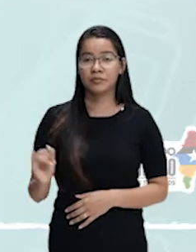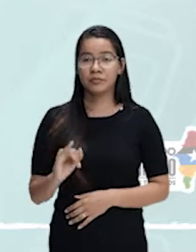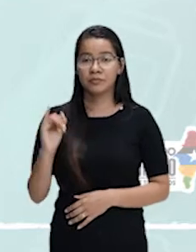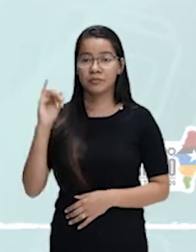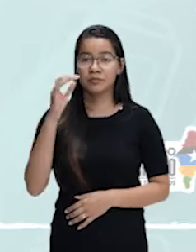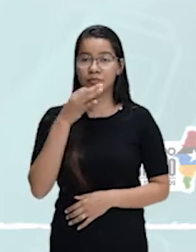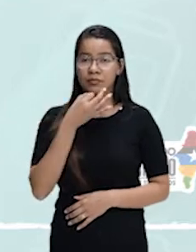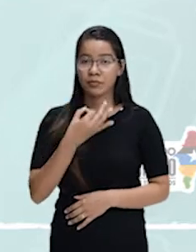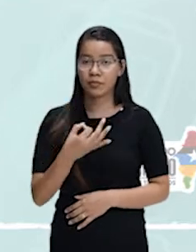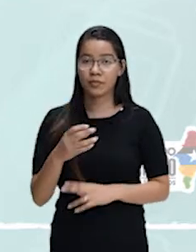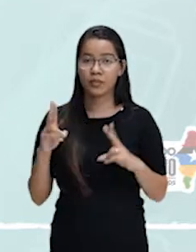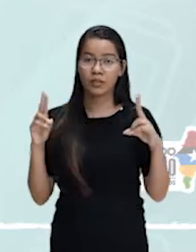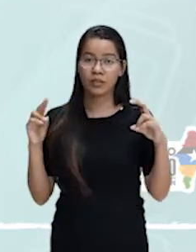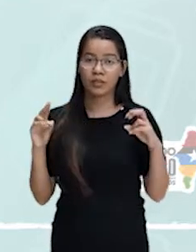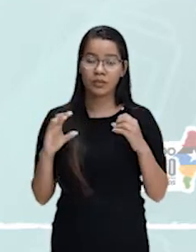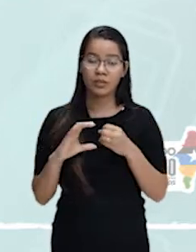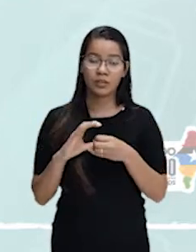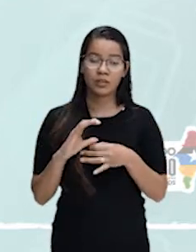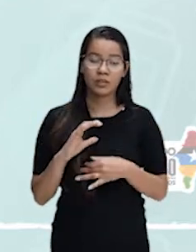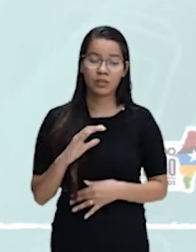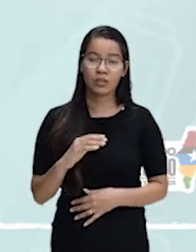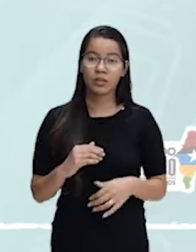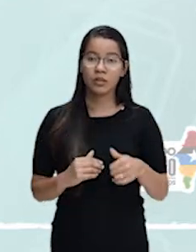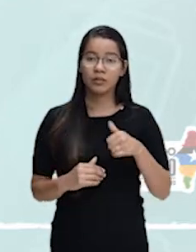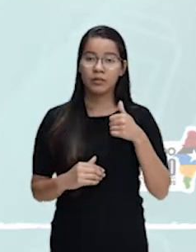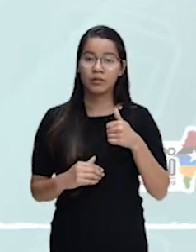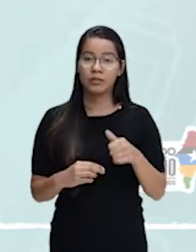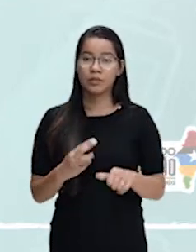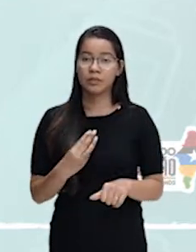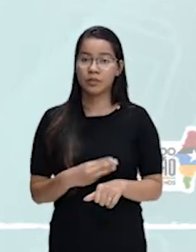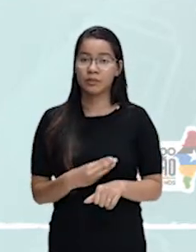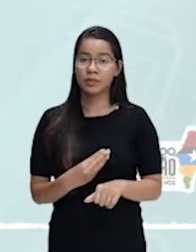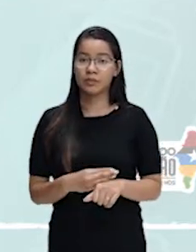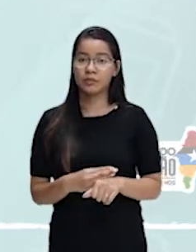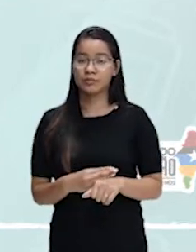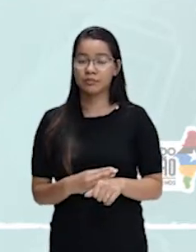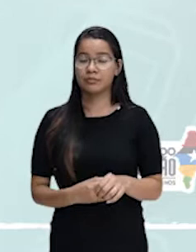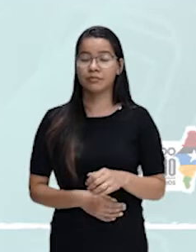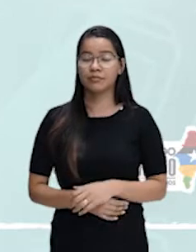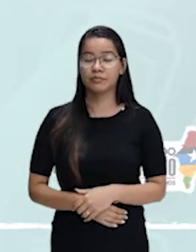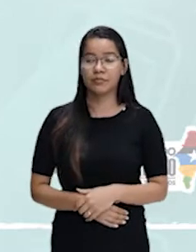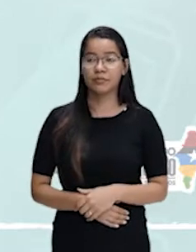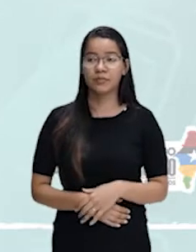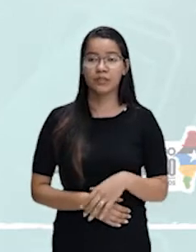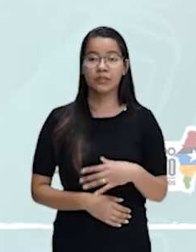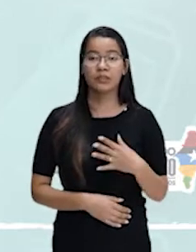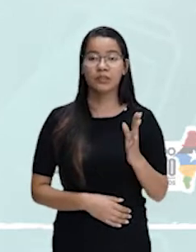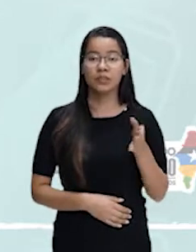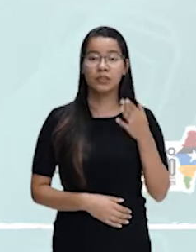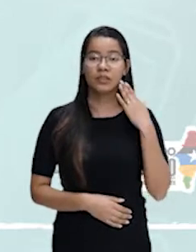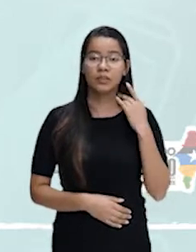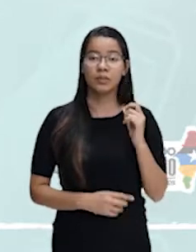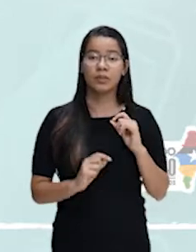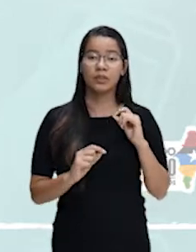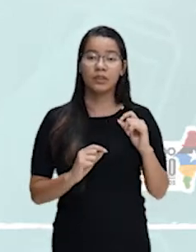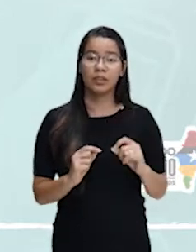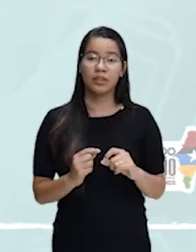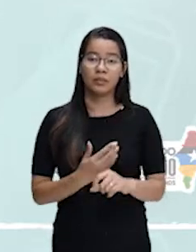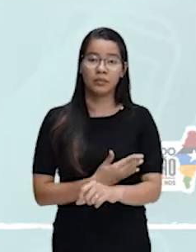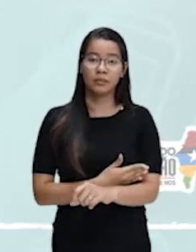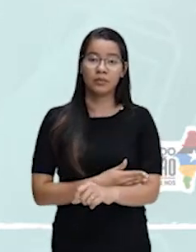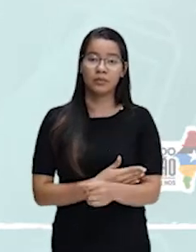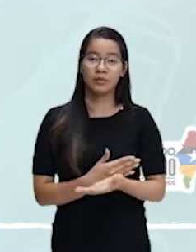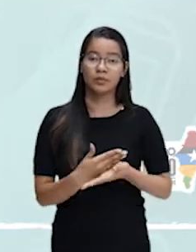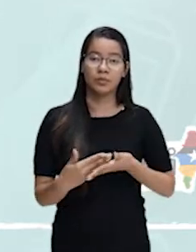se caracterizar esse primeiro momento aí da Baixa Idade Média. Haja vista, a Baixa Idade Média, ela pega